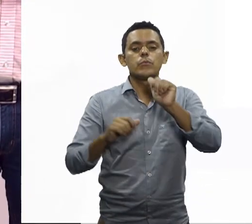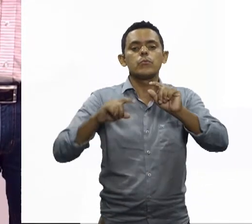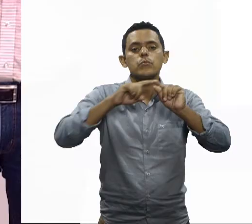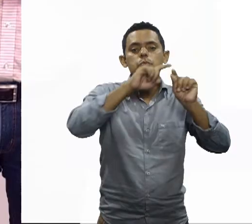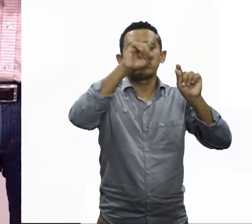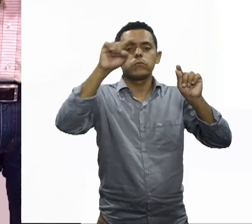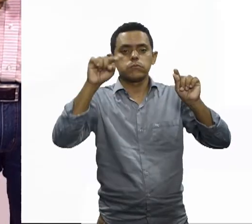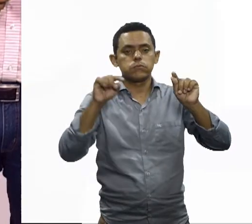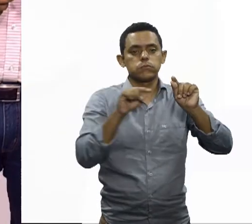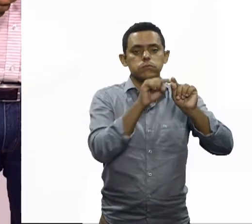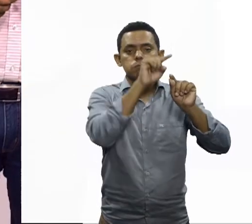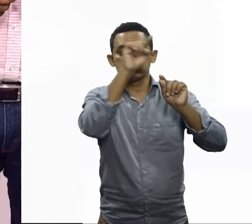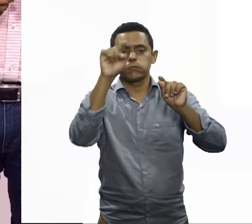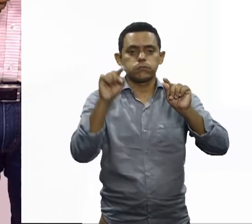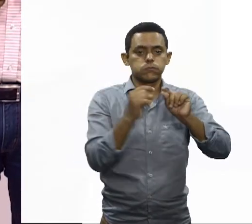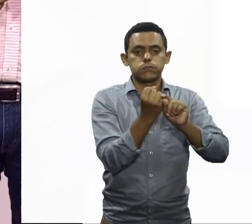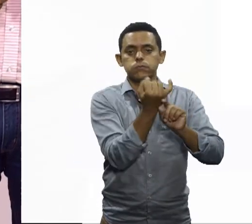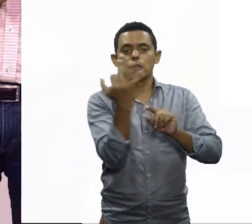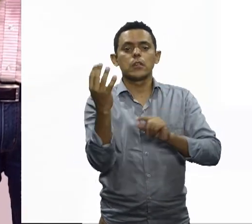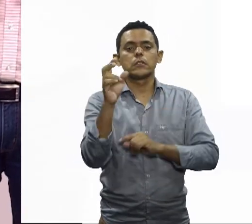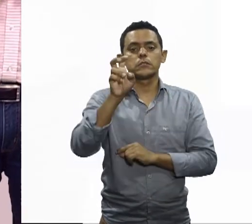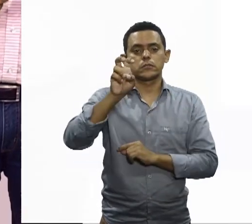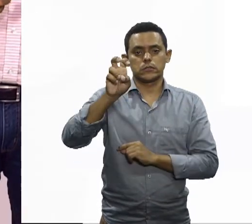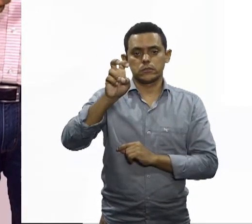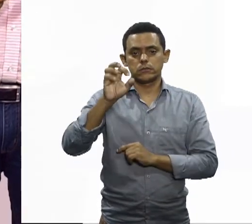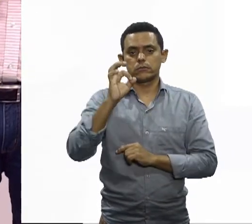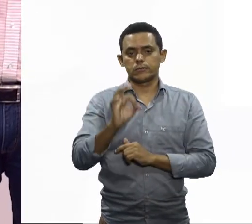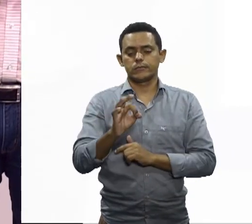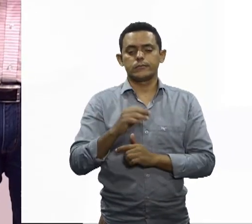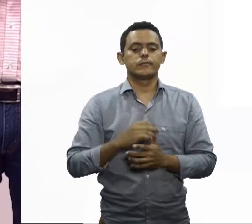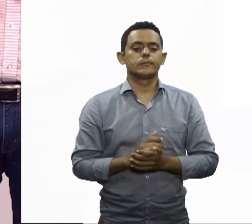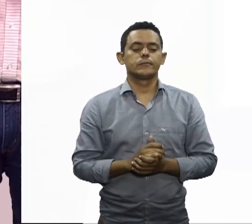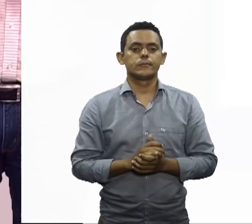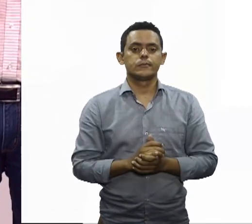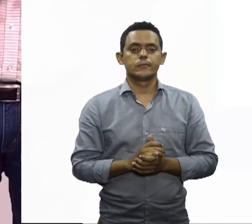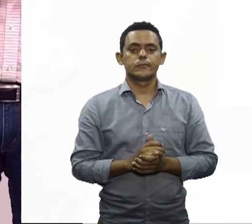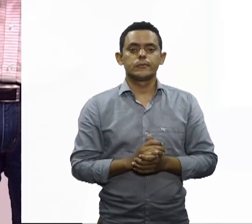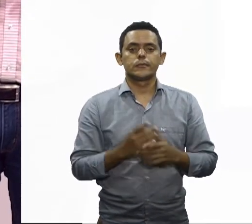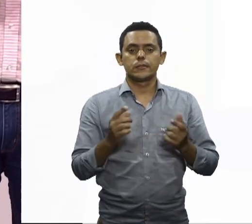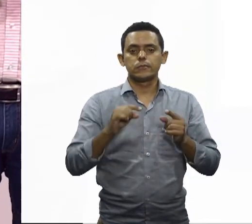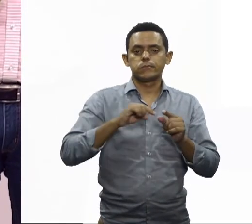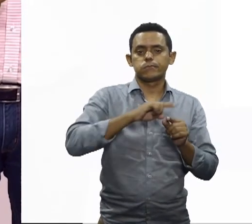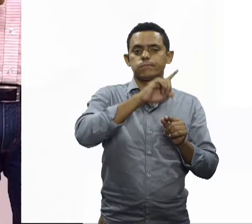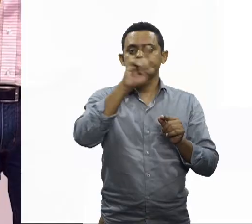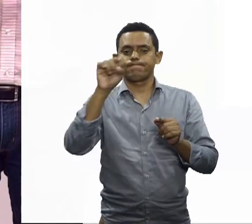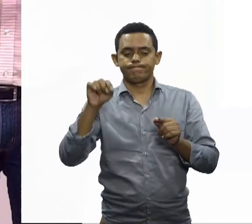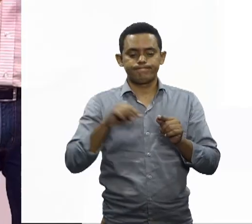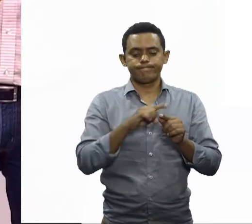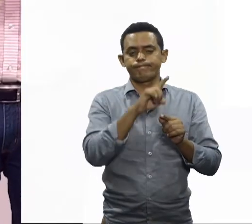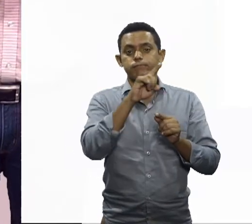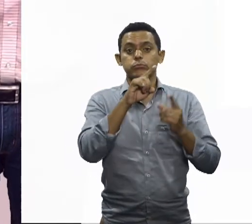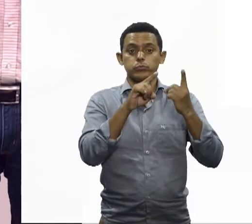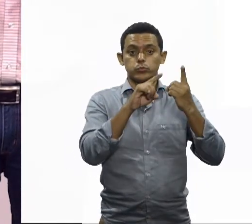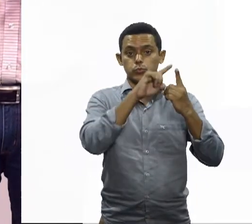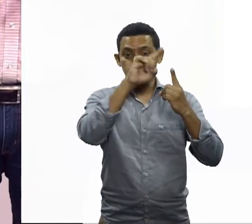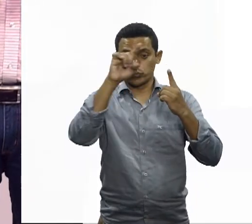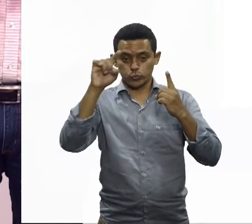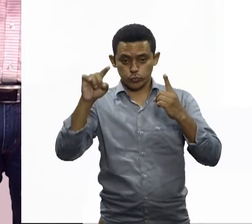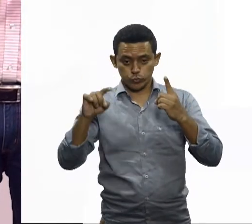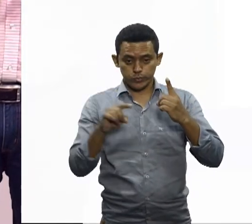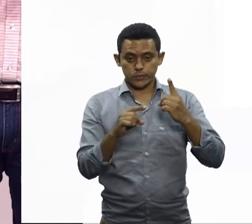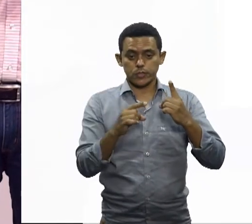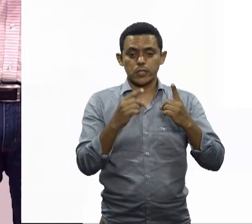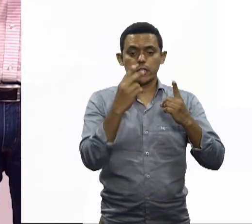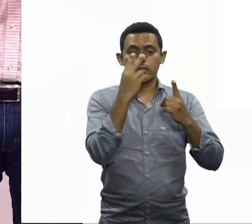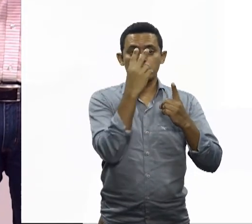pessoal, eu estou multiplicando ali por 5, porque foram 5 voltas. Então, uma volta na praça é